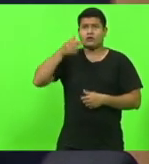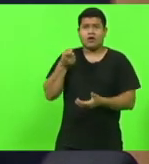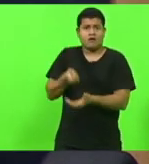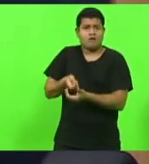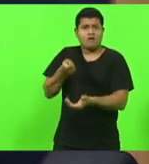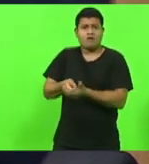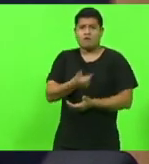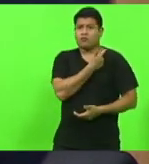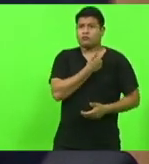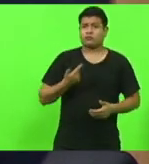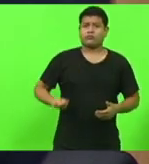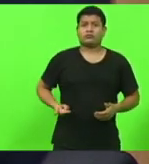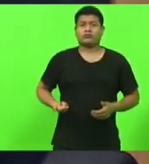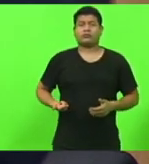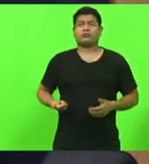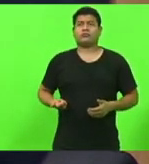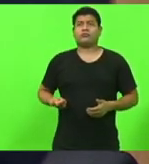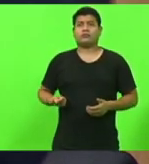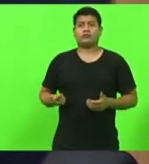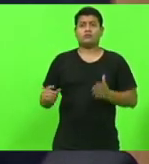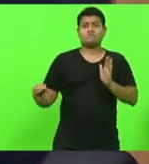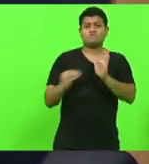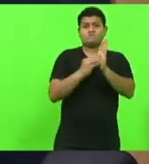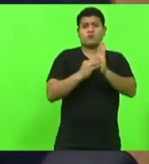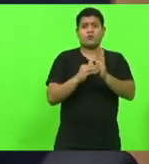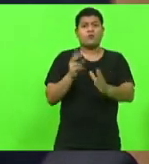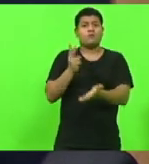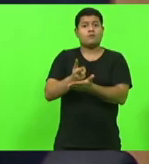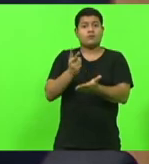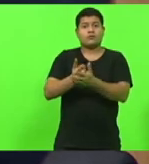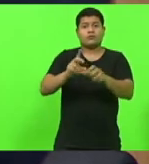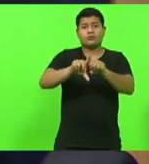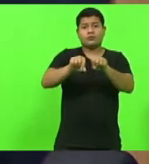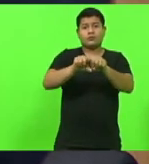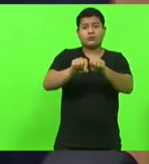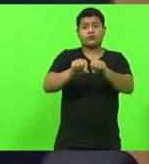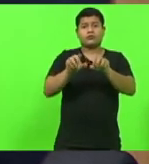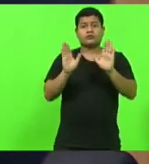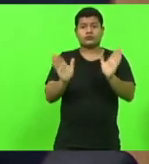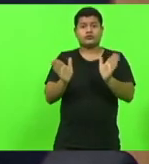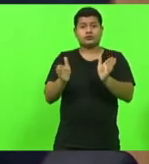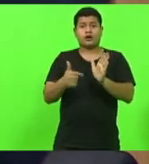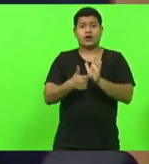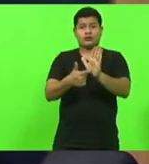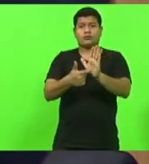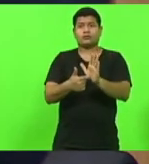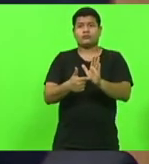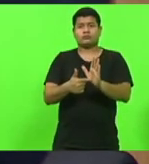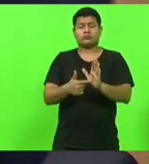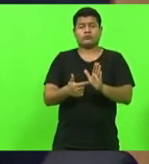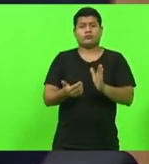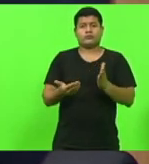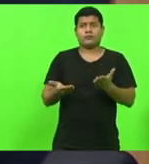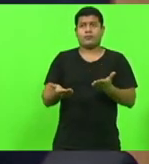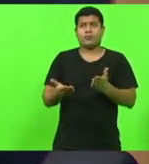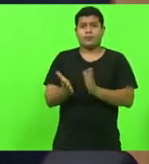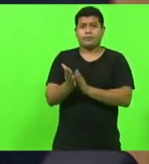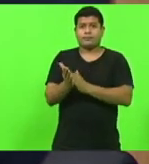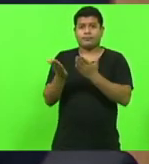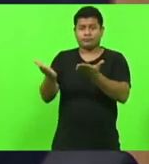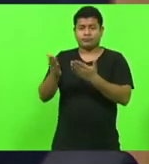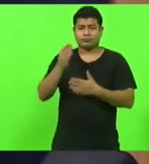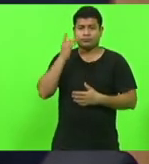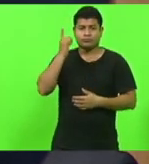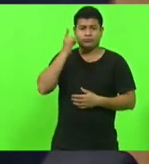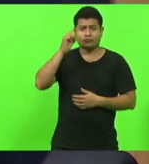governo de colocar e manter esse artigo, uma vez que foi levantado em curto prazo de tempo, e aqui parabenizo o deputado João Amin